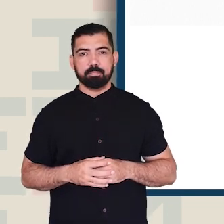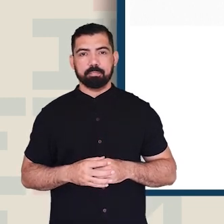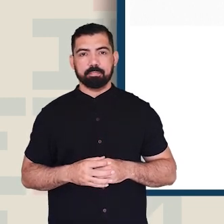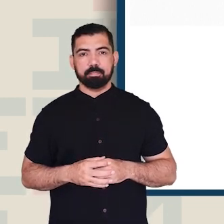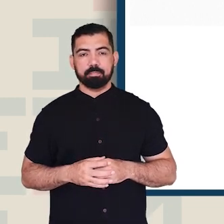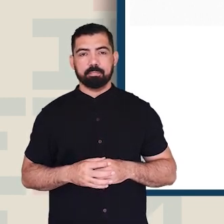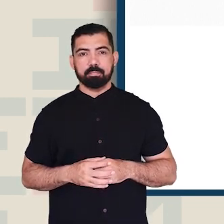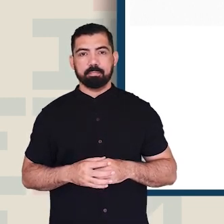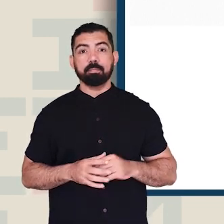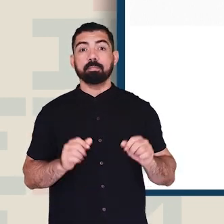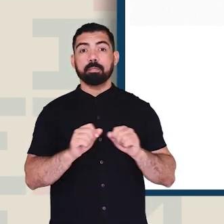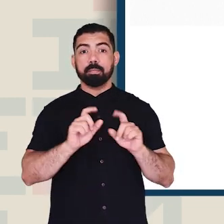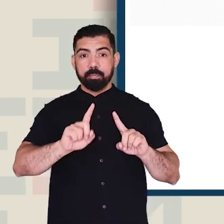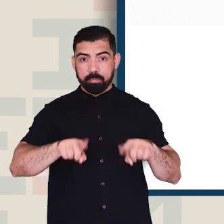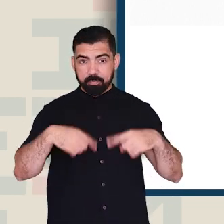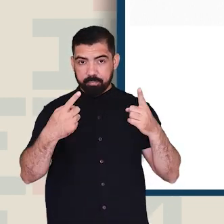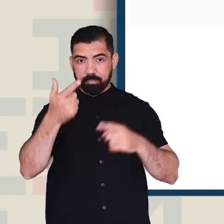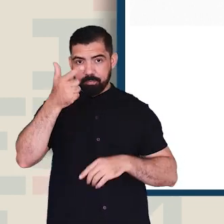Fazer aqui mais.